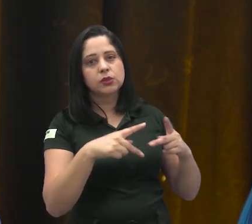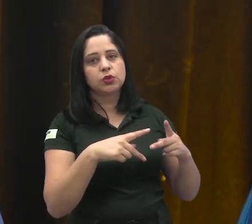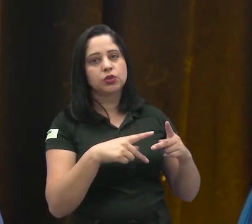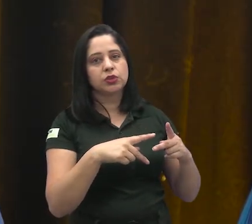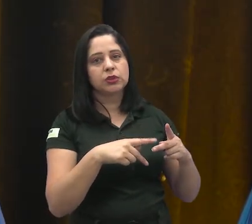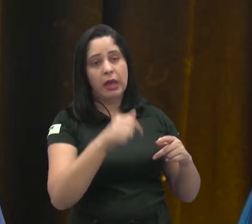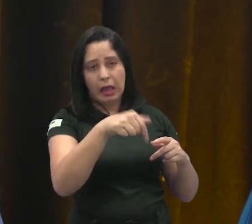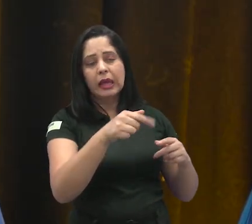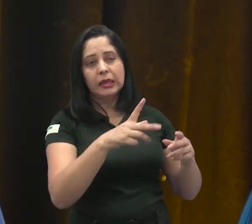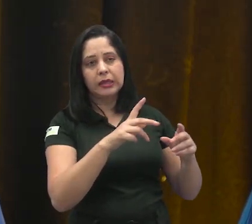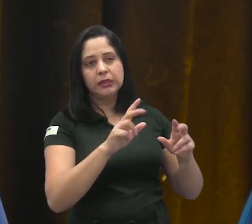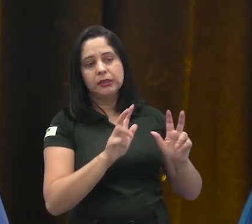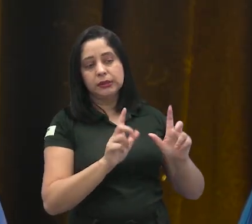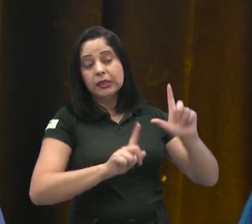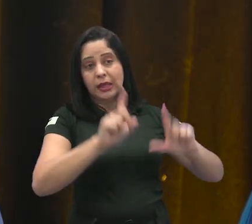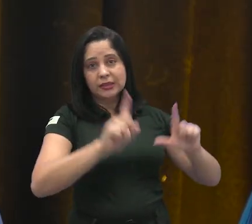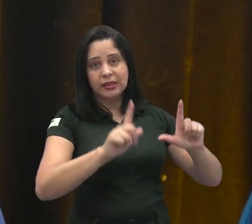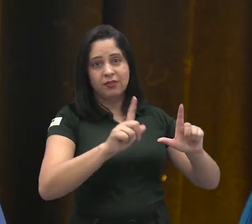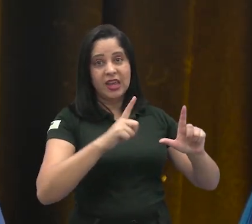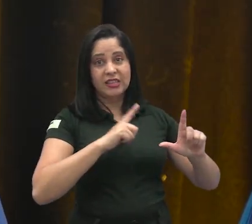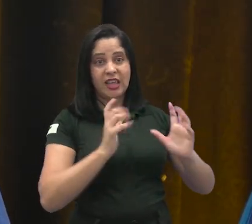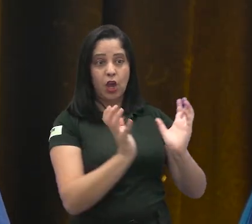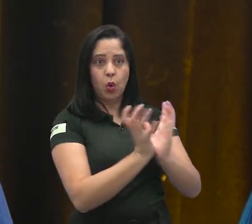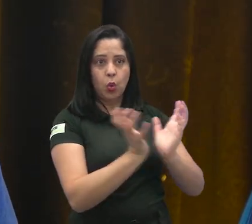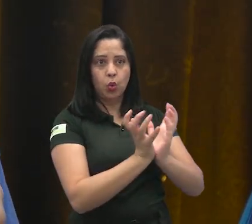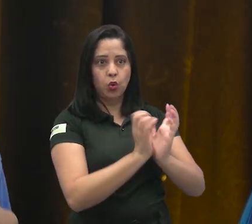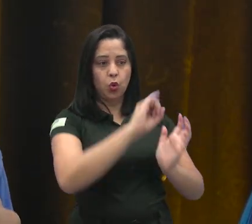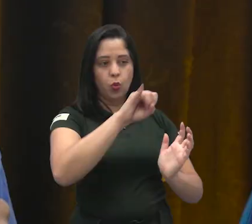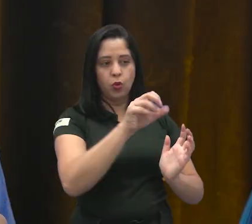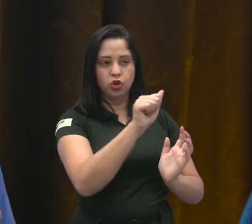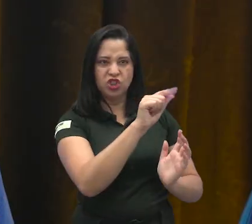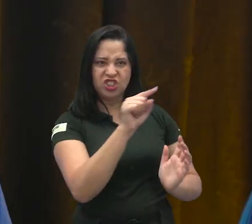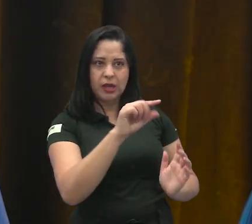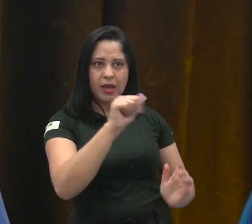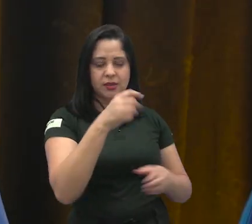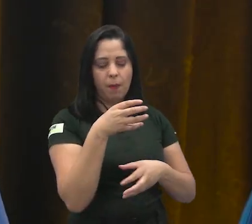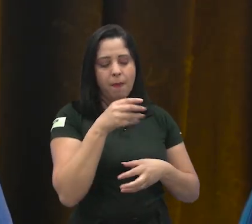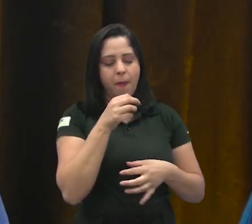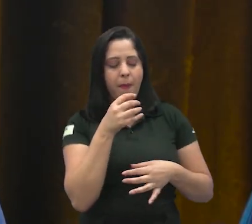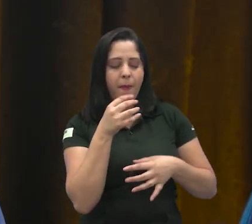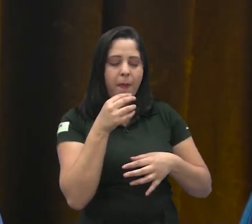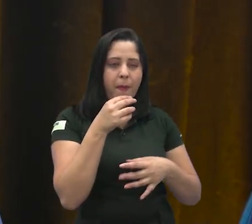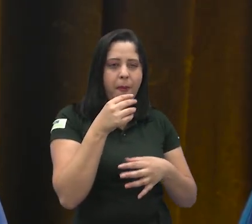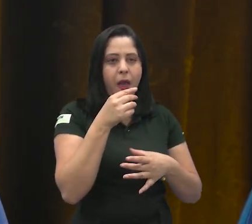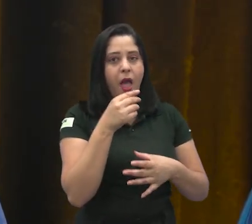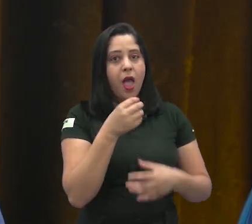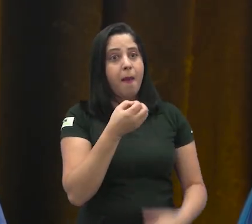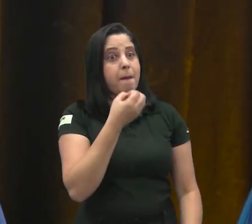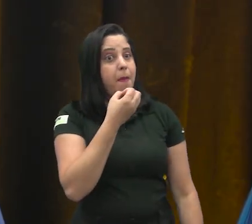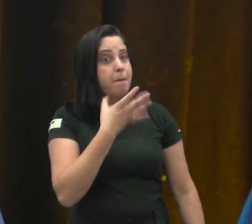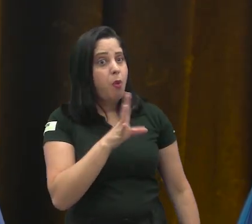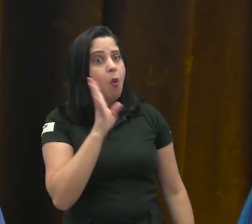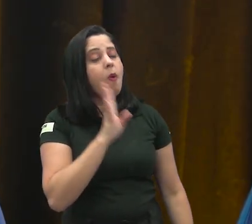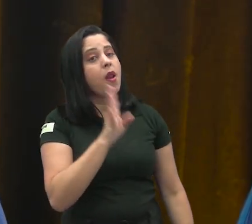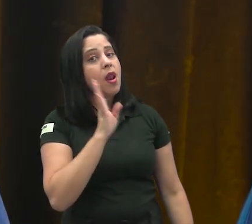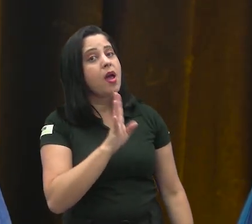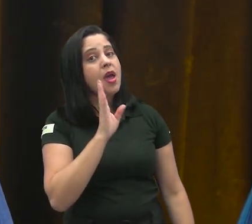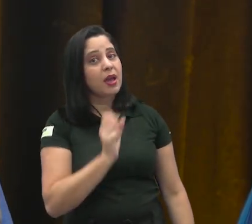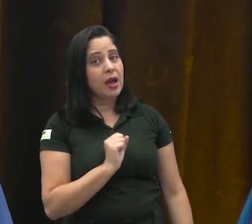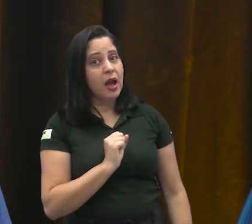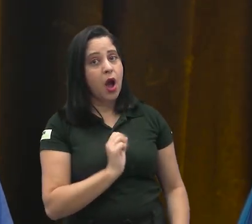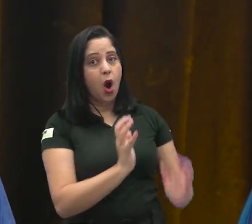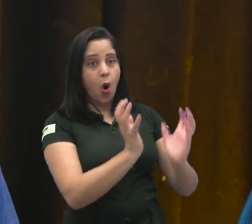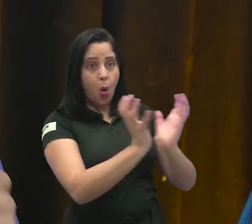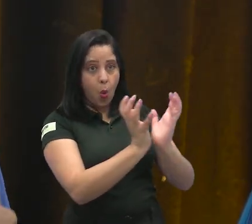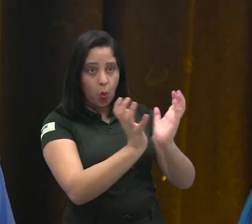na nossa programação, deu um barulho aqui no estúdio. Foi muito legal. Eu acho que essa